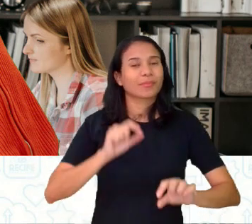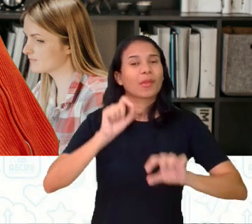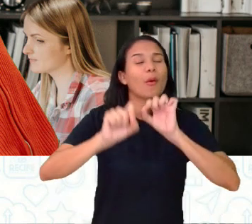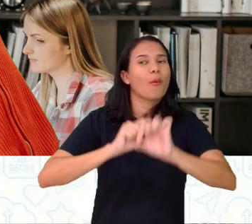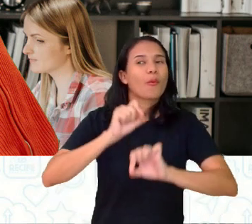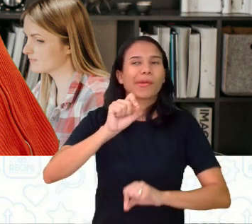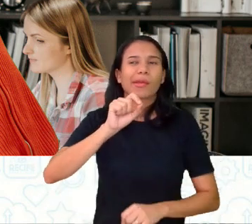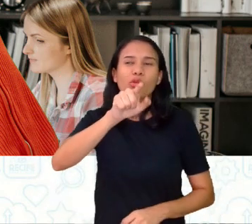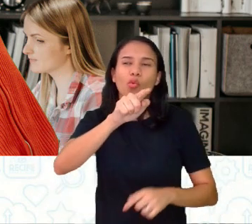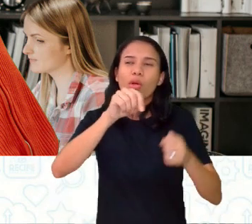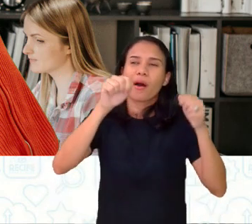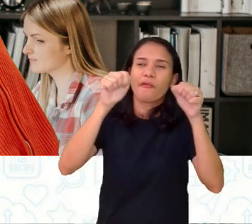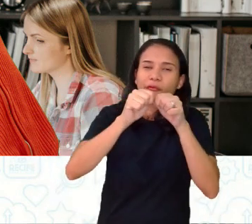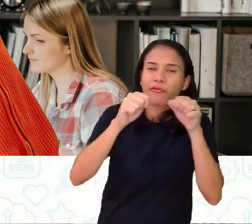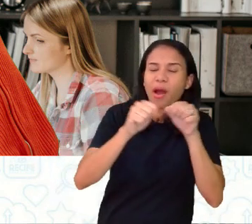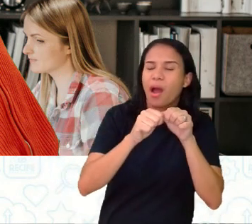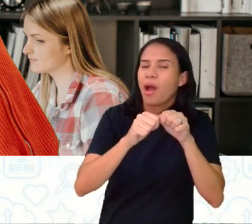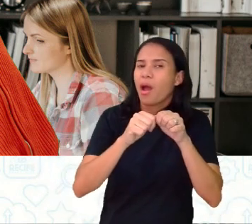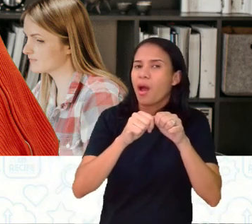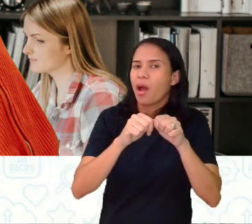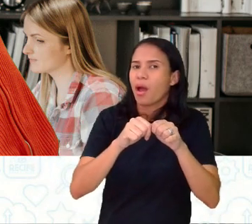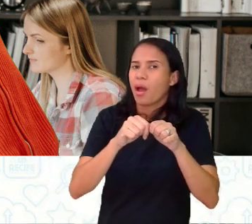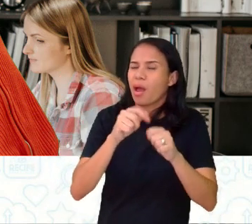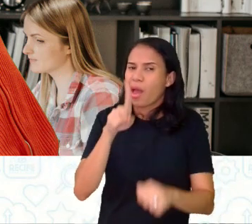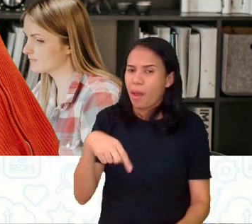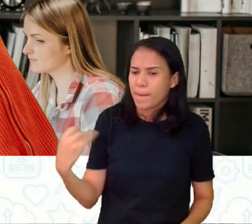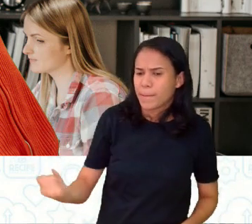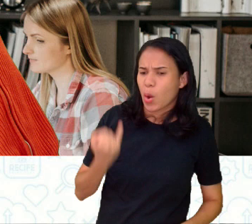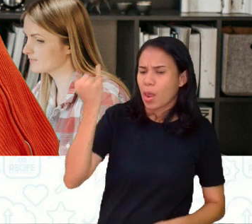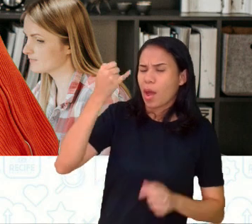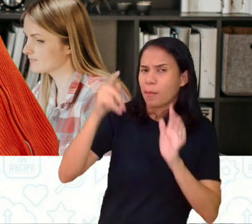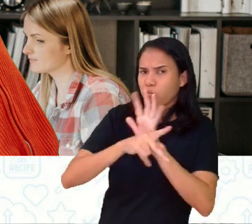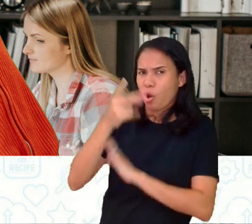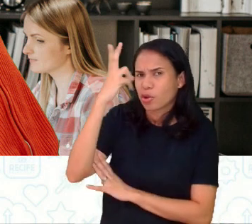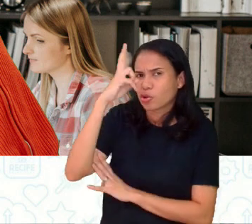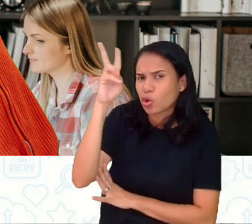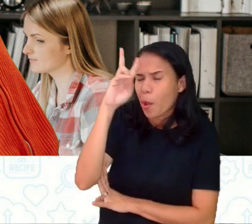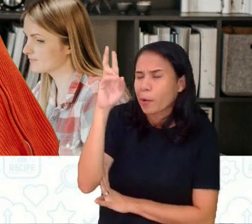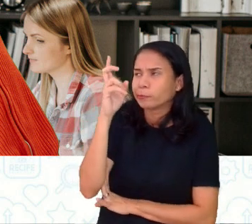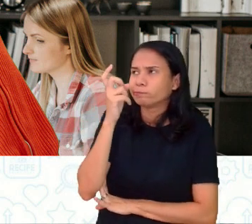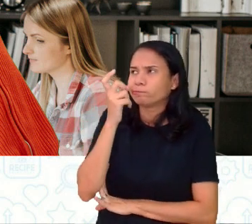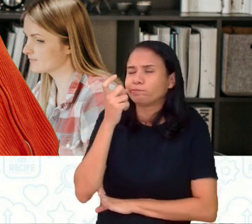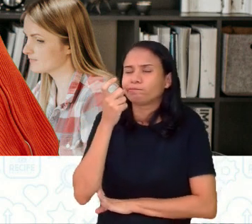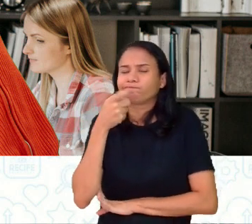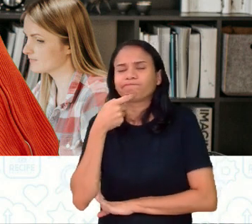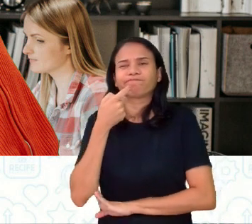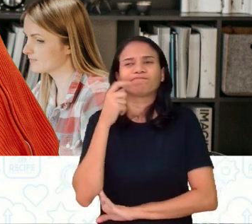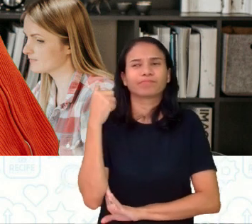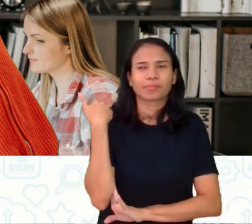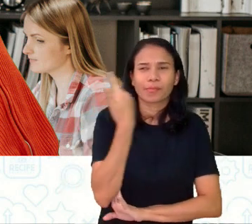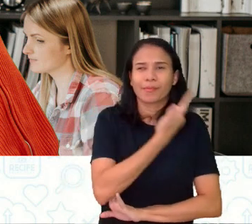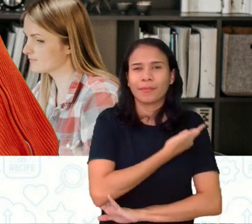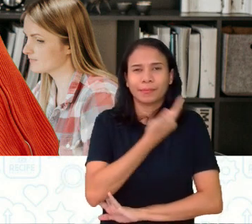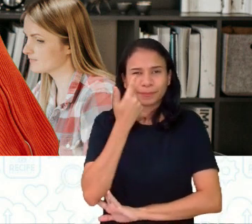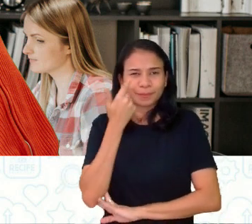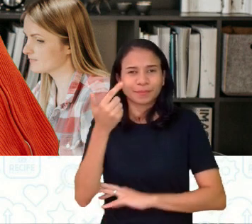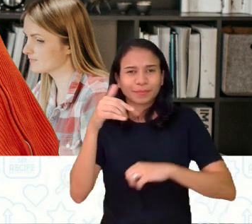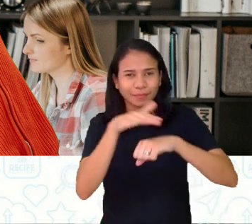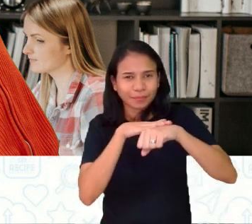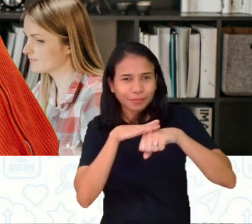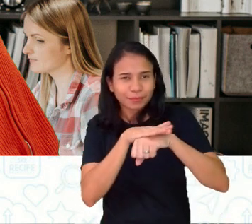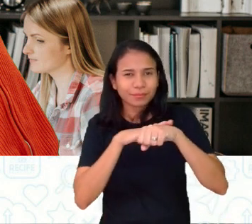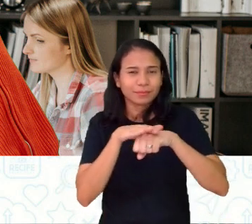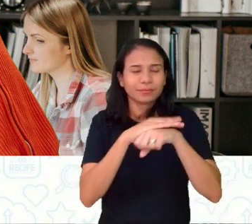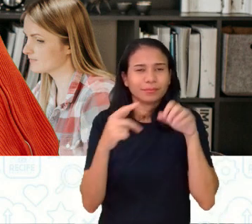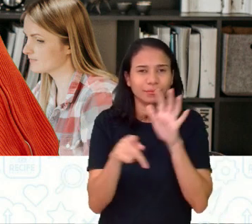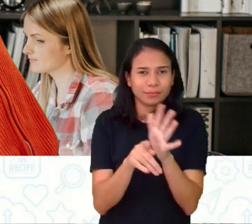você faz é importante para a história? Olha aí que a gente já estava ali conversando um